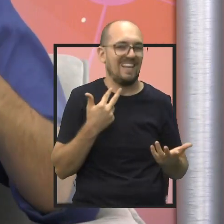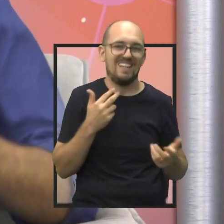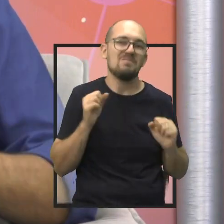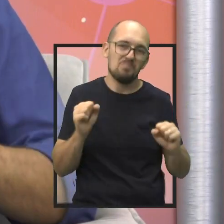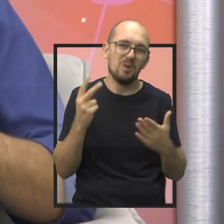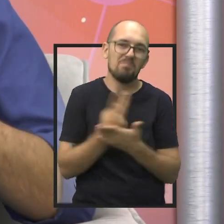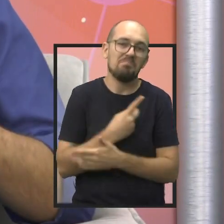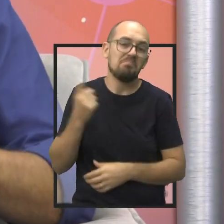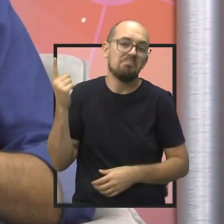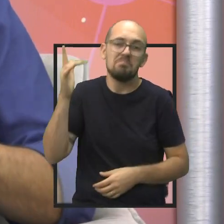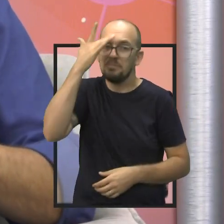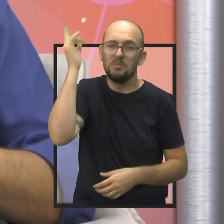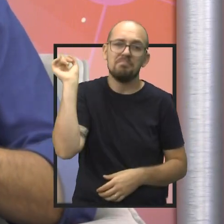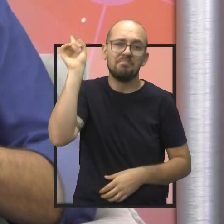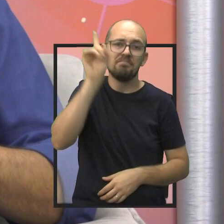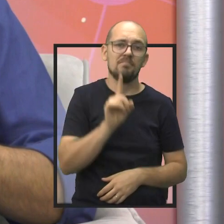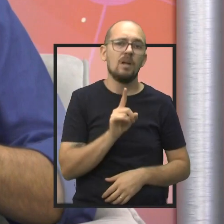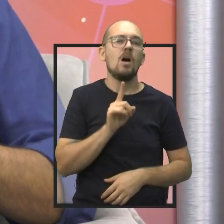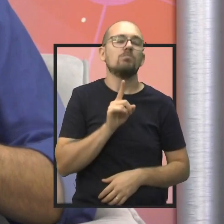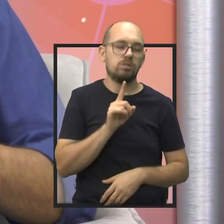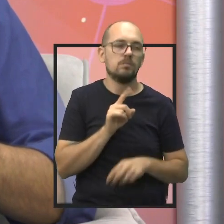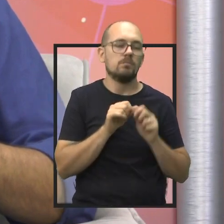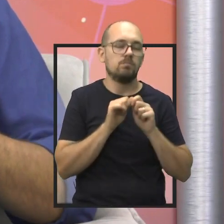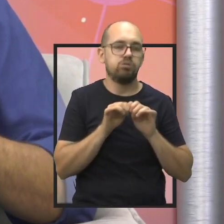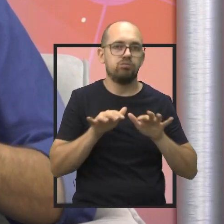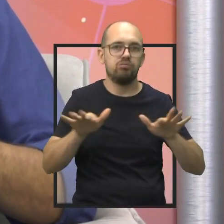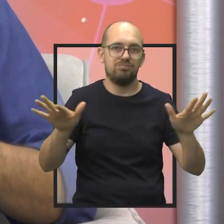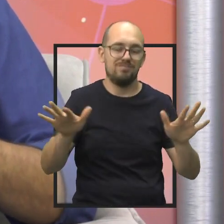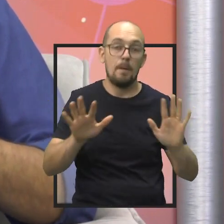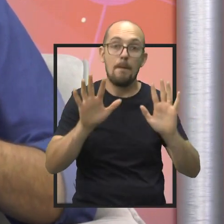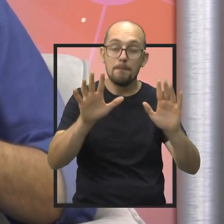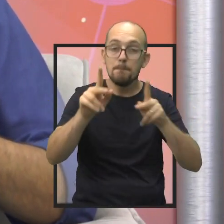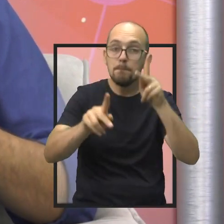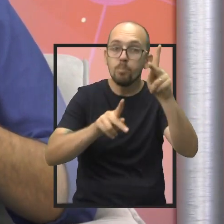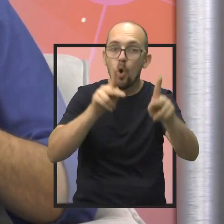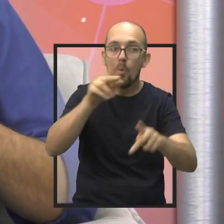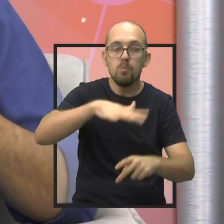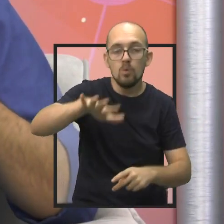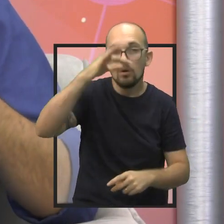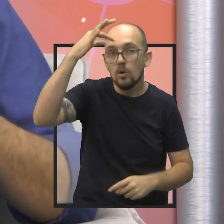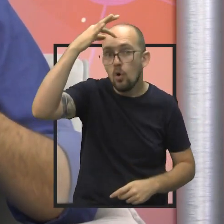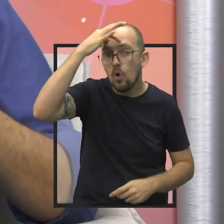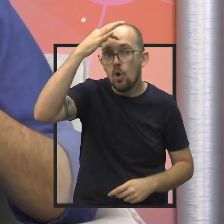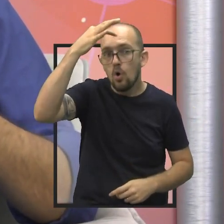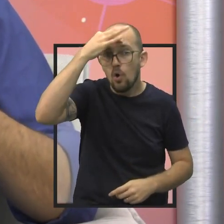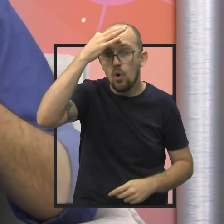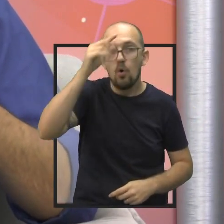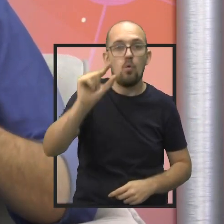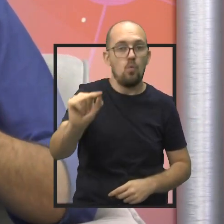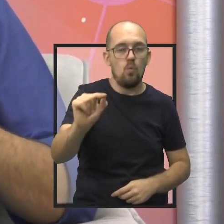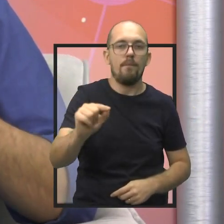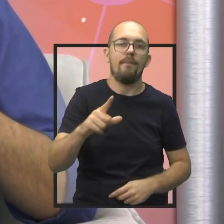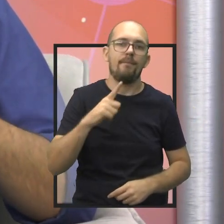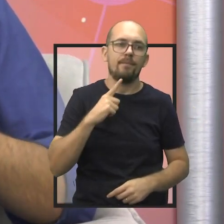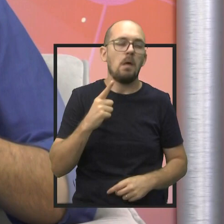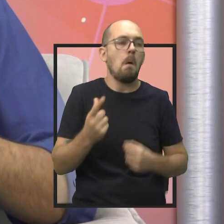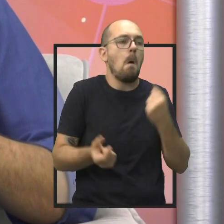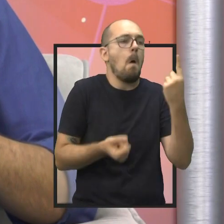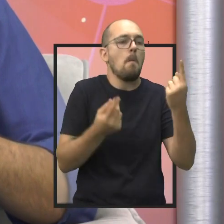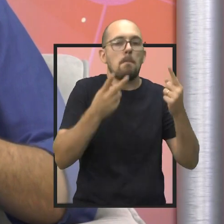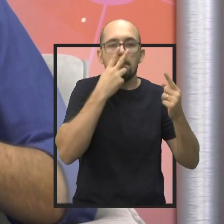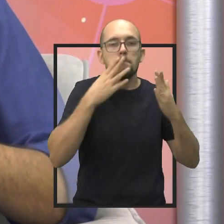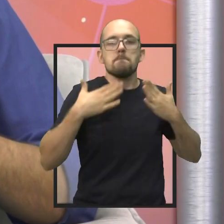ficar bem assim fixado na população é que é um vírus que tem inúmeros casos que são assintomáticos ou